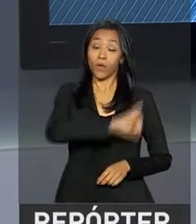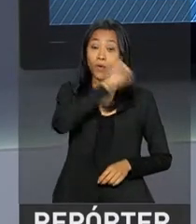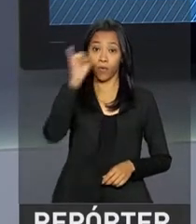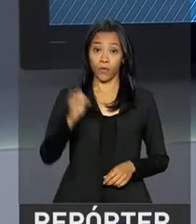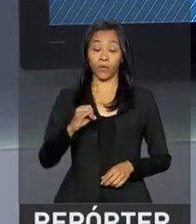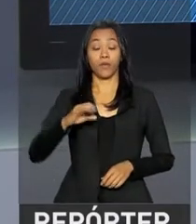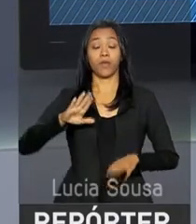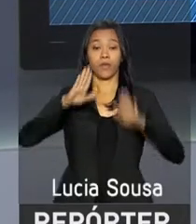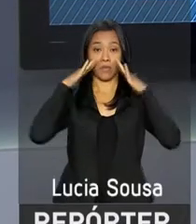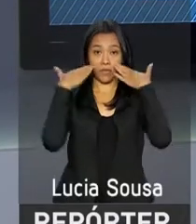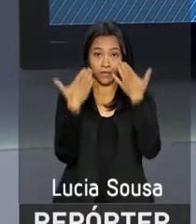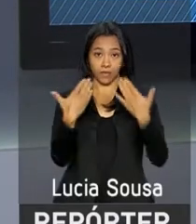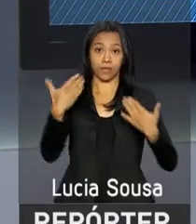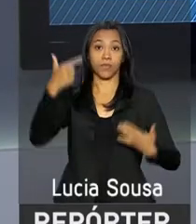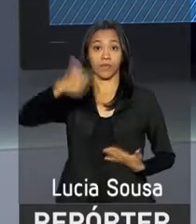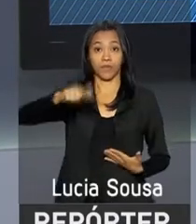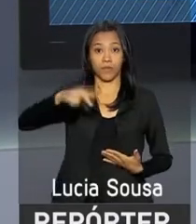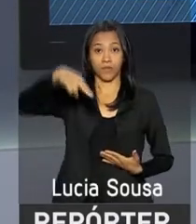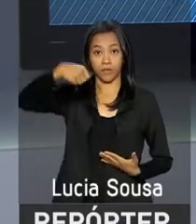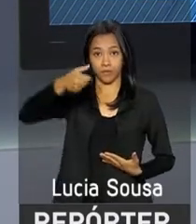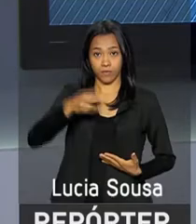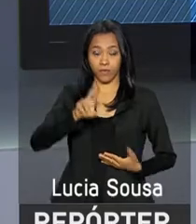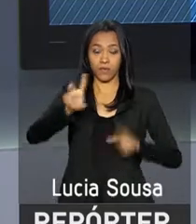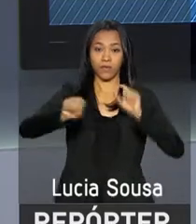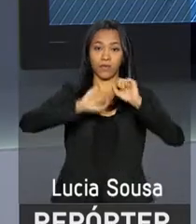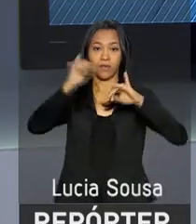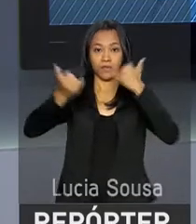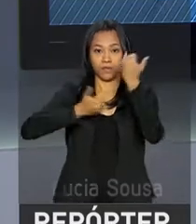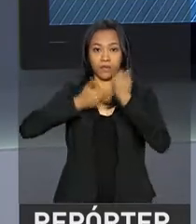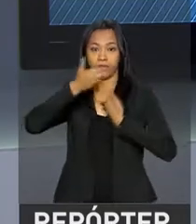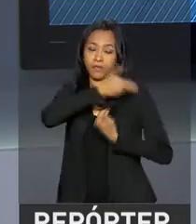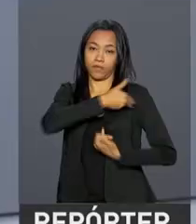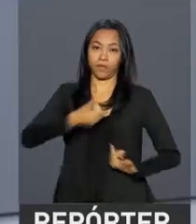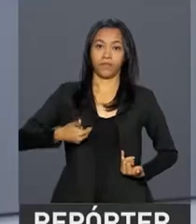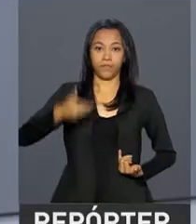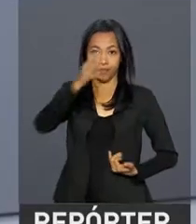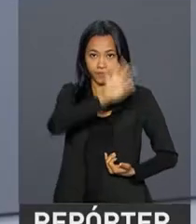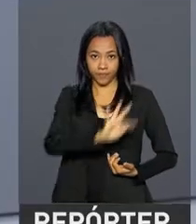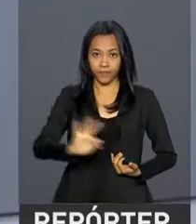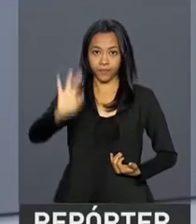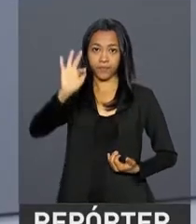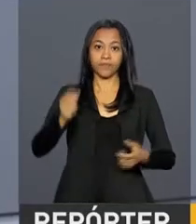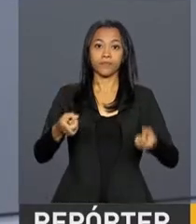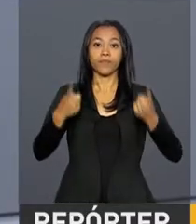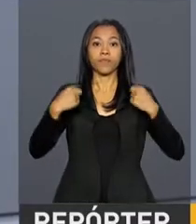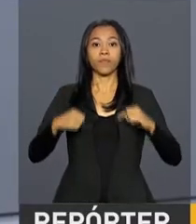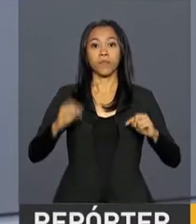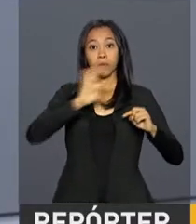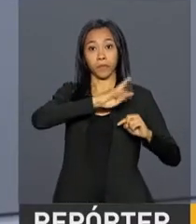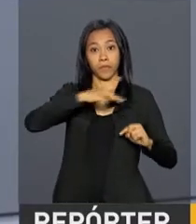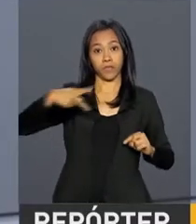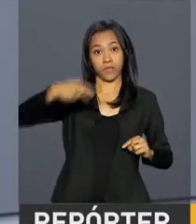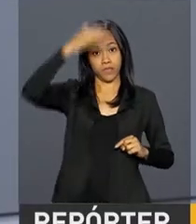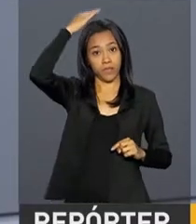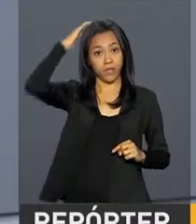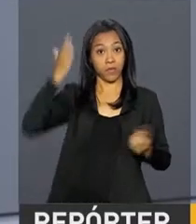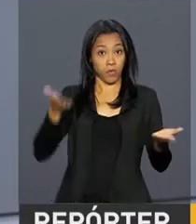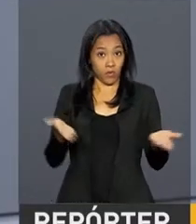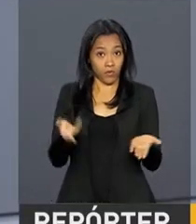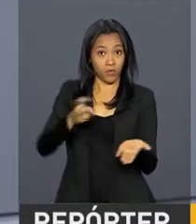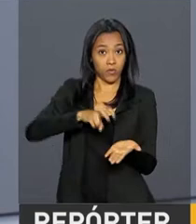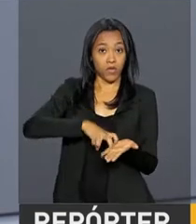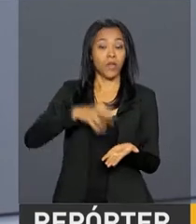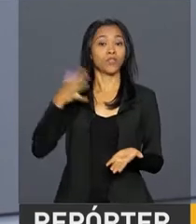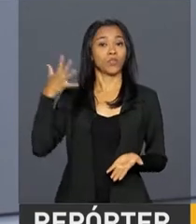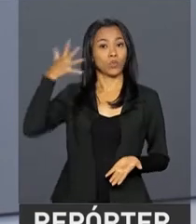Olá, no ar mais uma edição do Repórter NBR e as notícias do governo federal. O presidente Michel Temer discursou agora pela manhã na